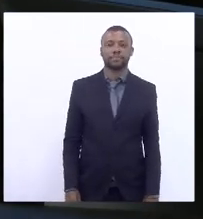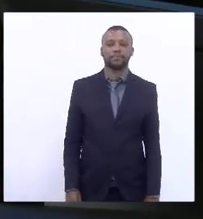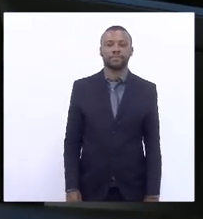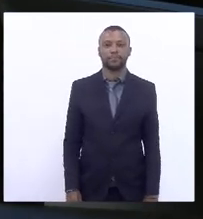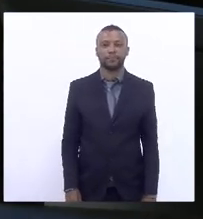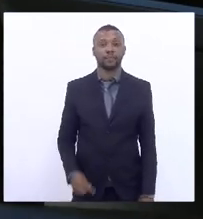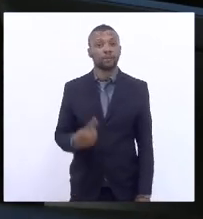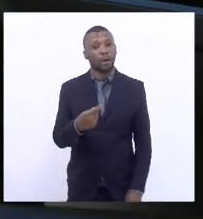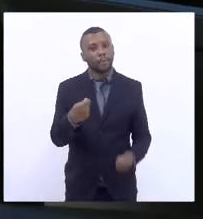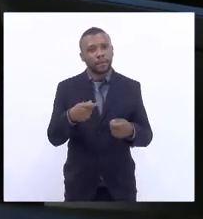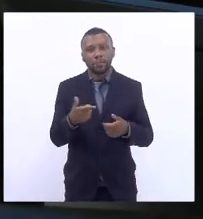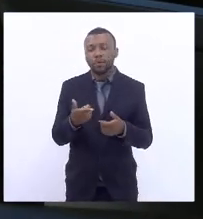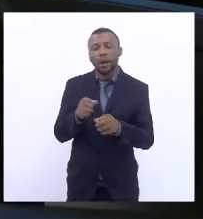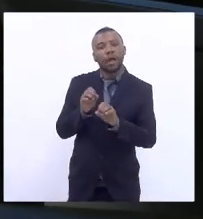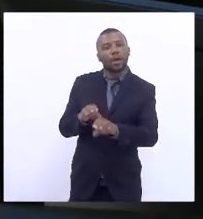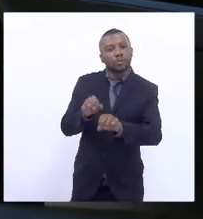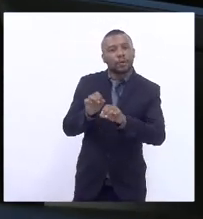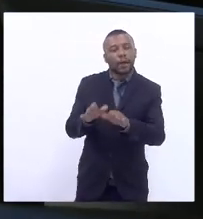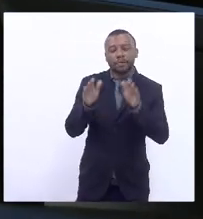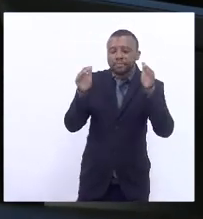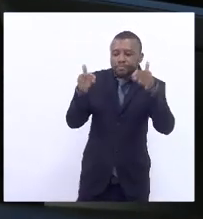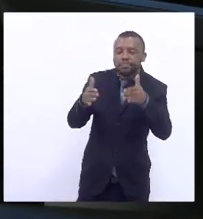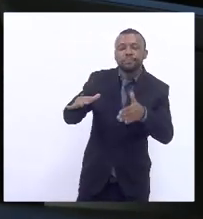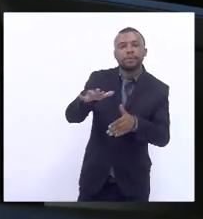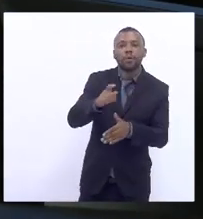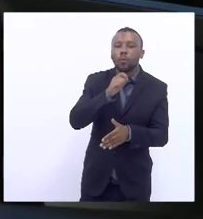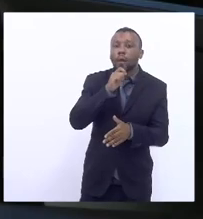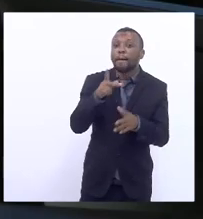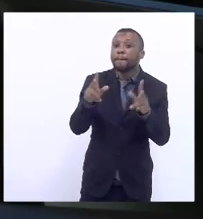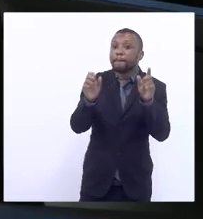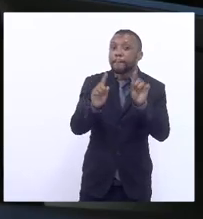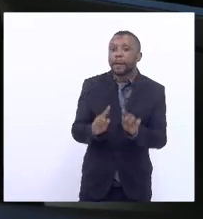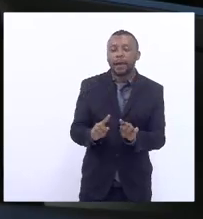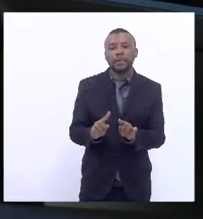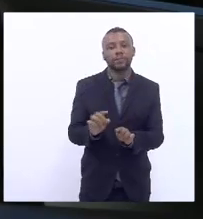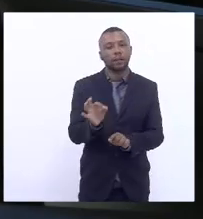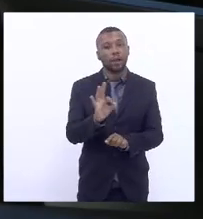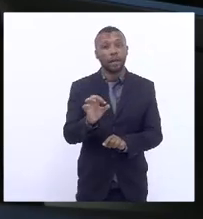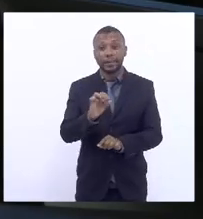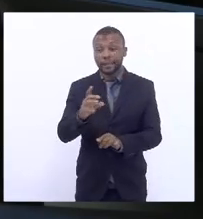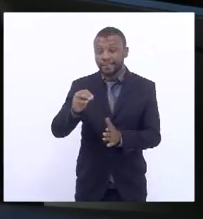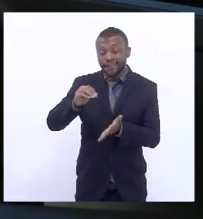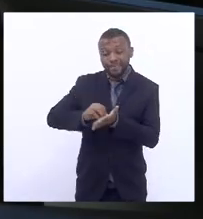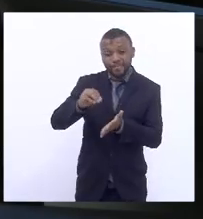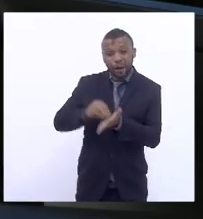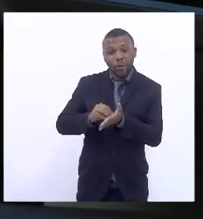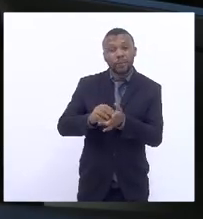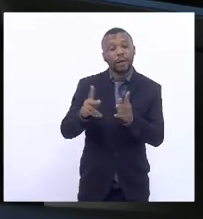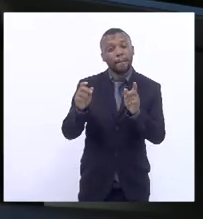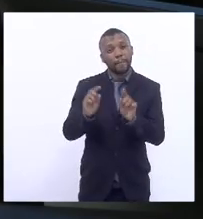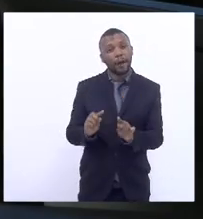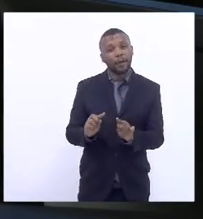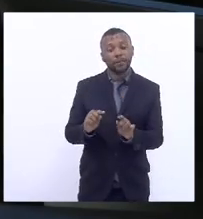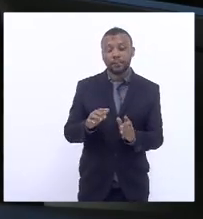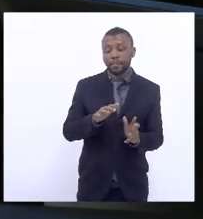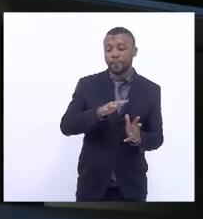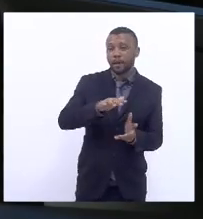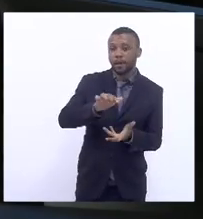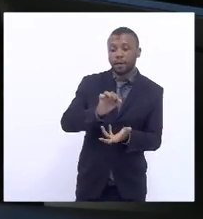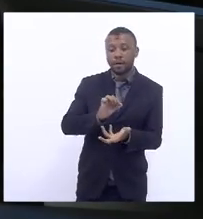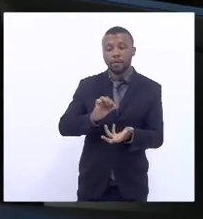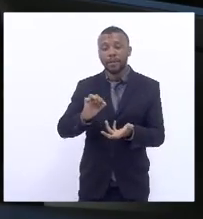Temos que educar para isso. Não haverá paz se não temos paz com a terra, com as outras